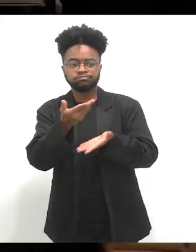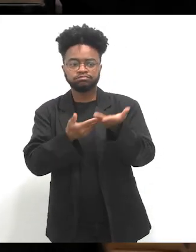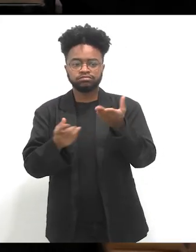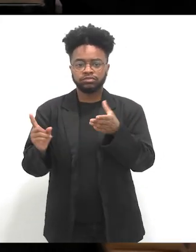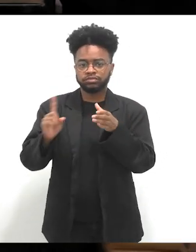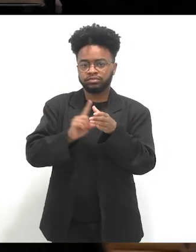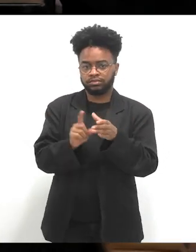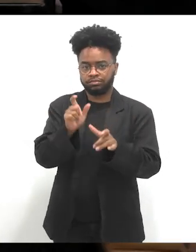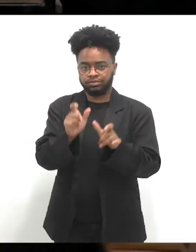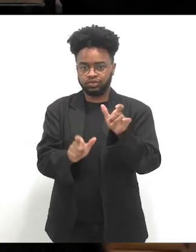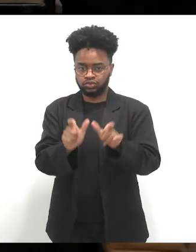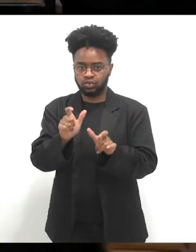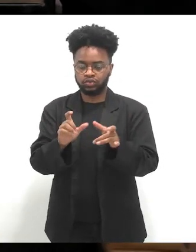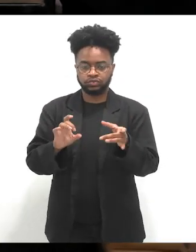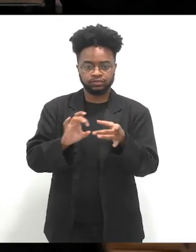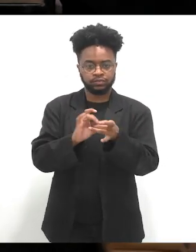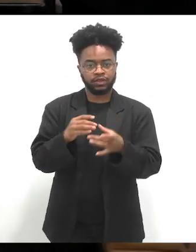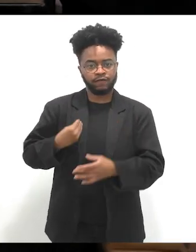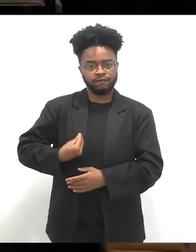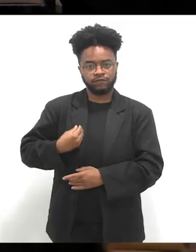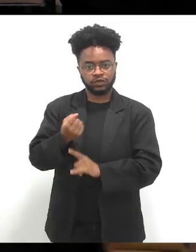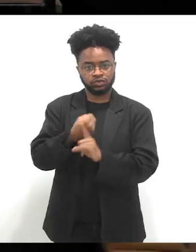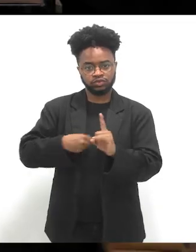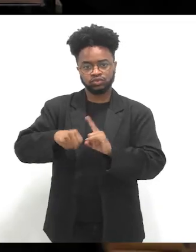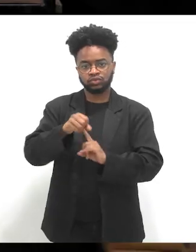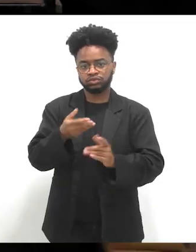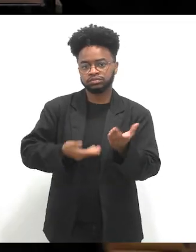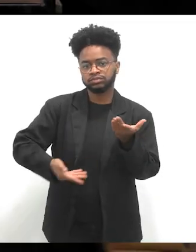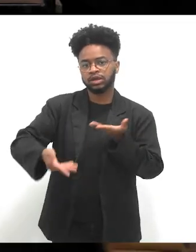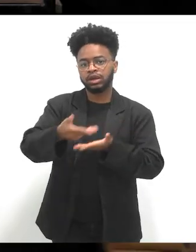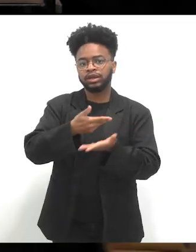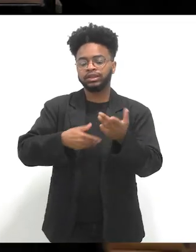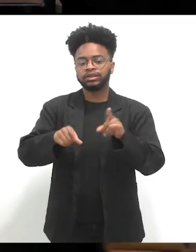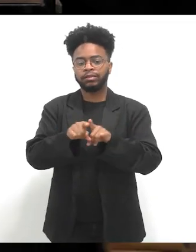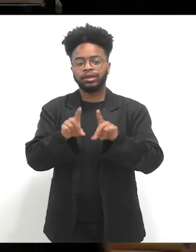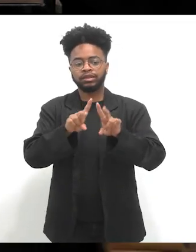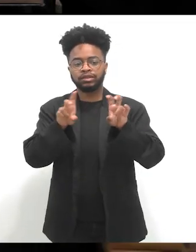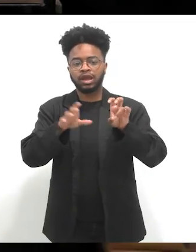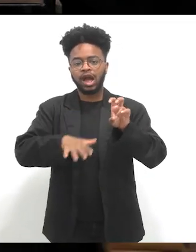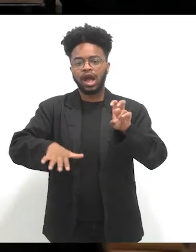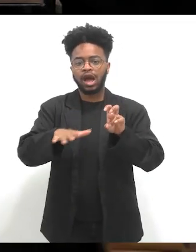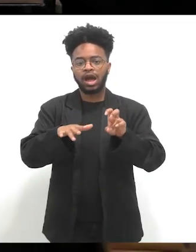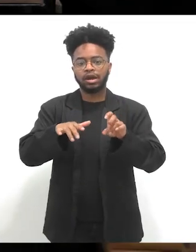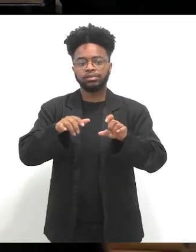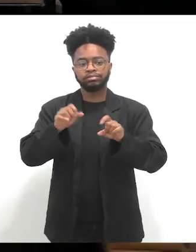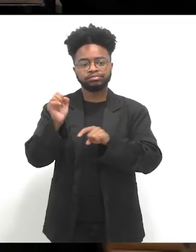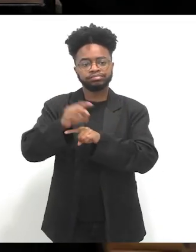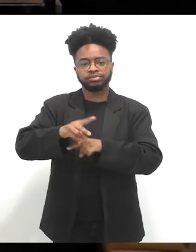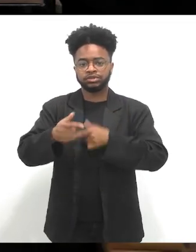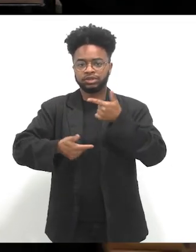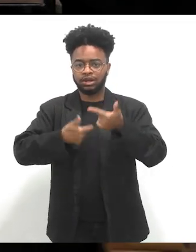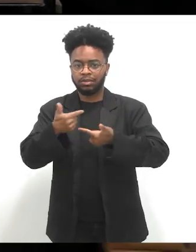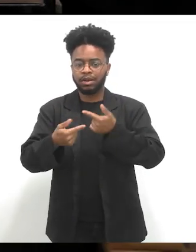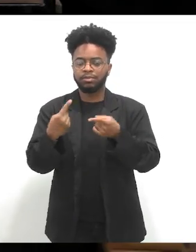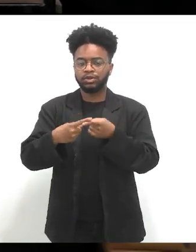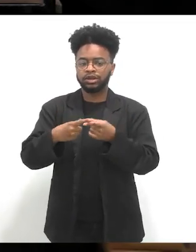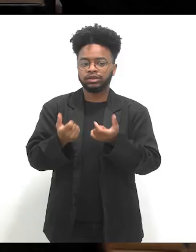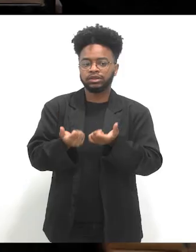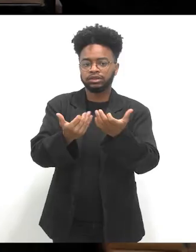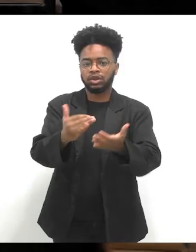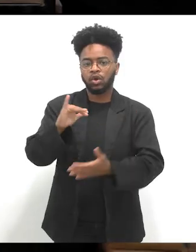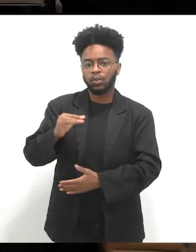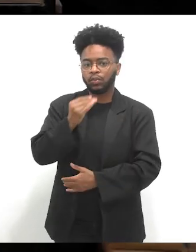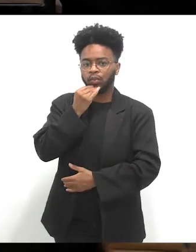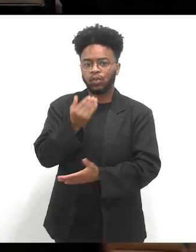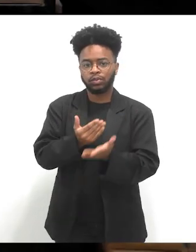a integração dessas pessoas, né, na vida em sociedade. Há o setor de empregabilidade, para que elas também tenham oportunidade de